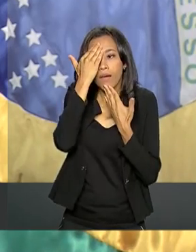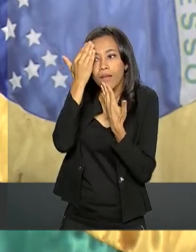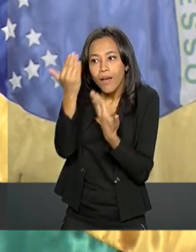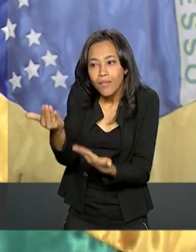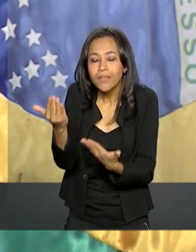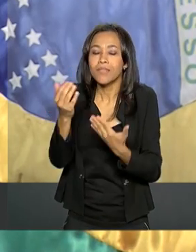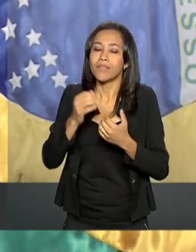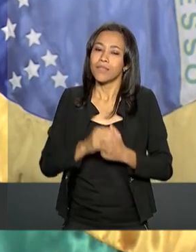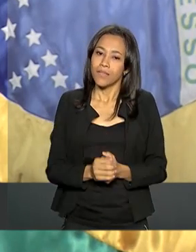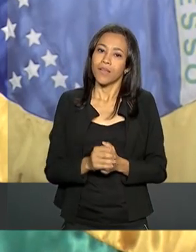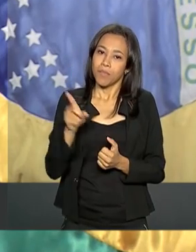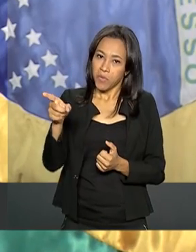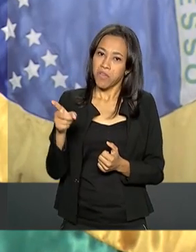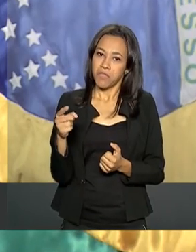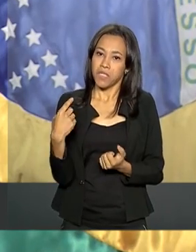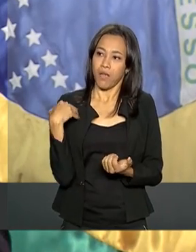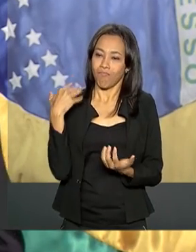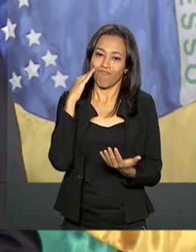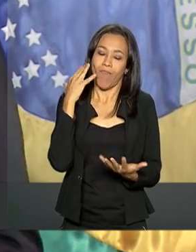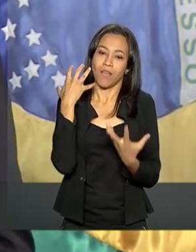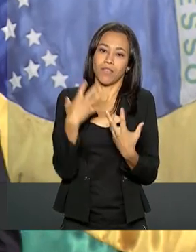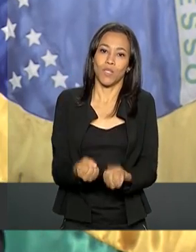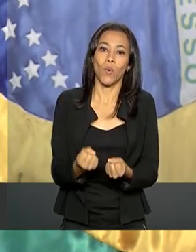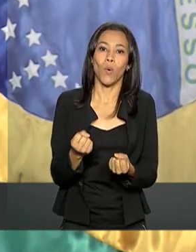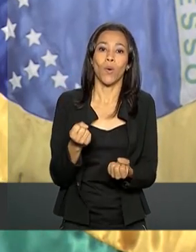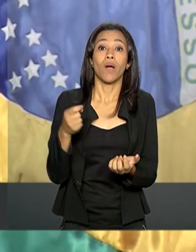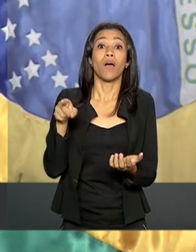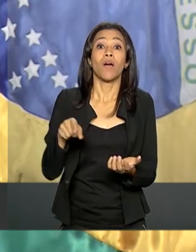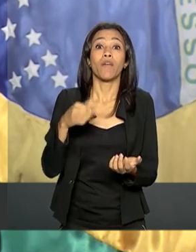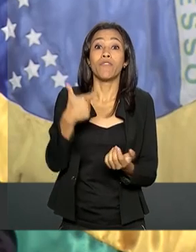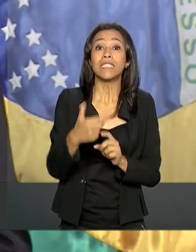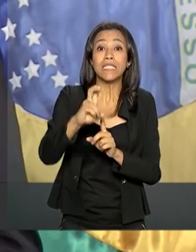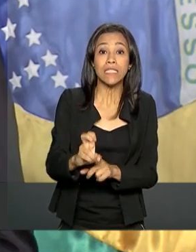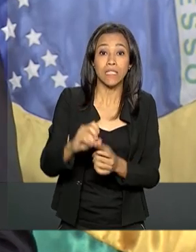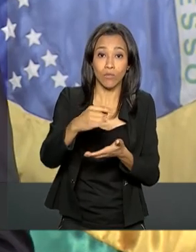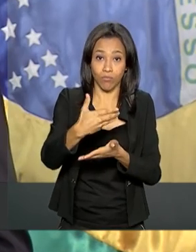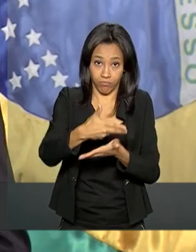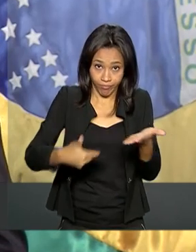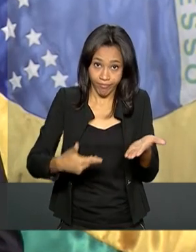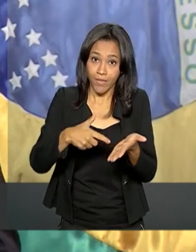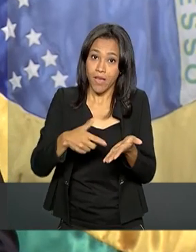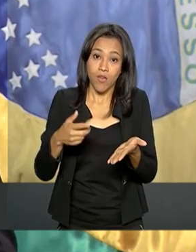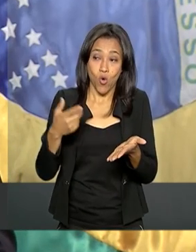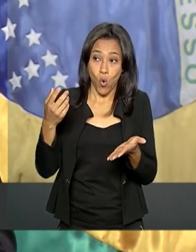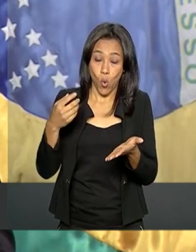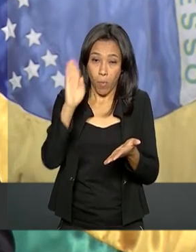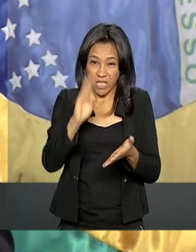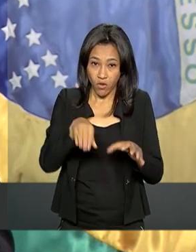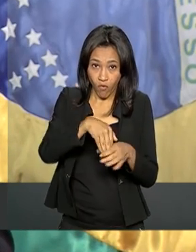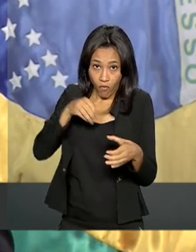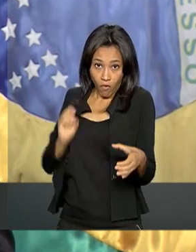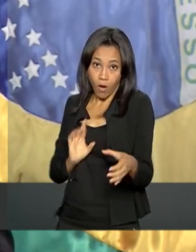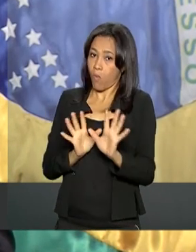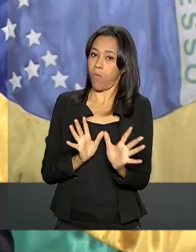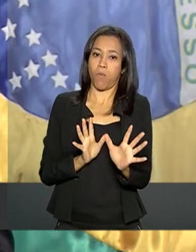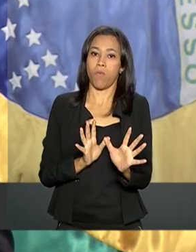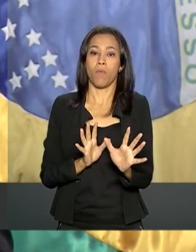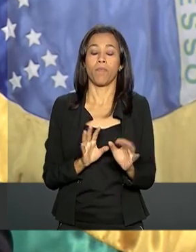ter abraçado a COP25. O Brasil não está fora dela, mas por uma